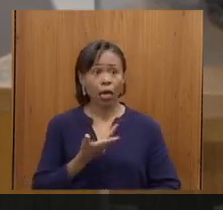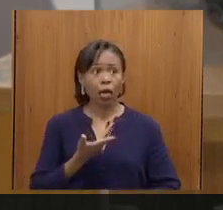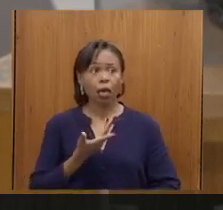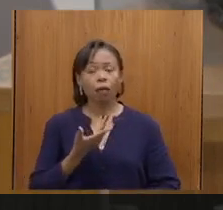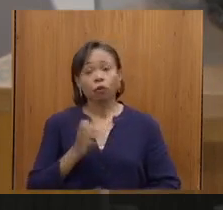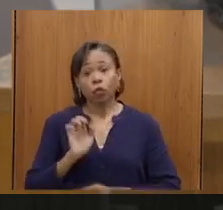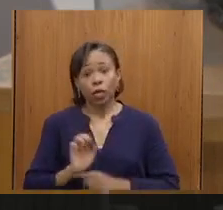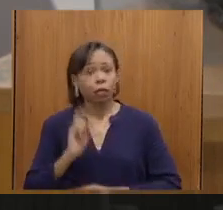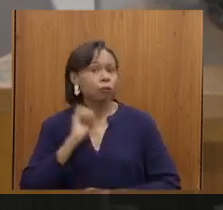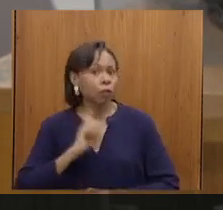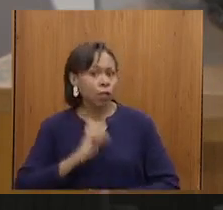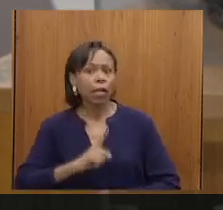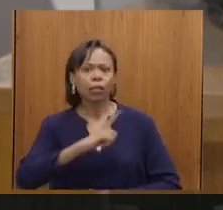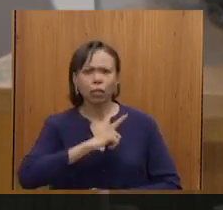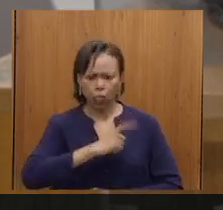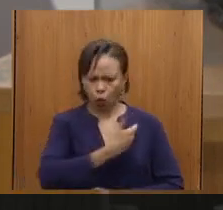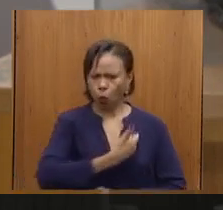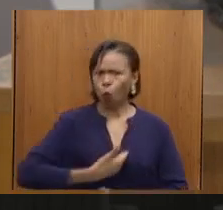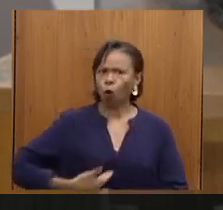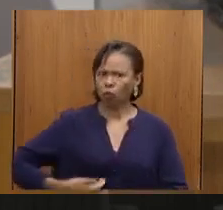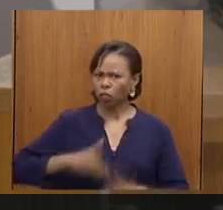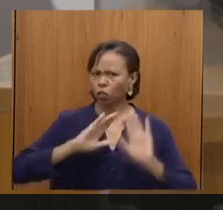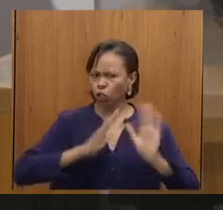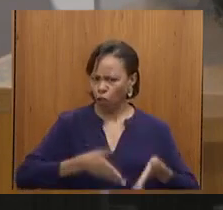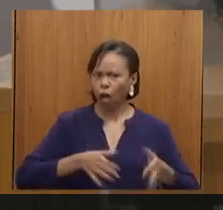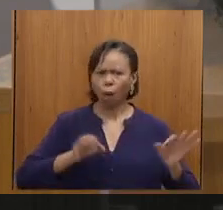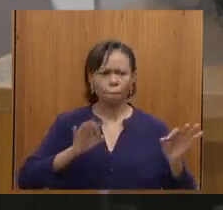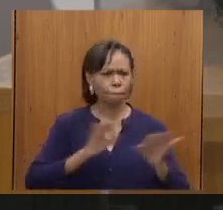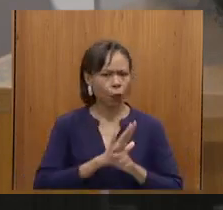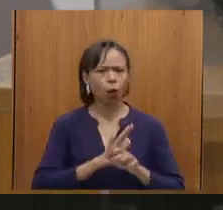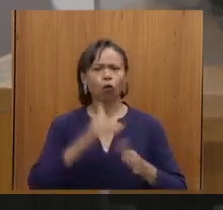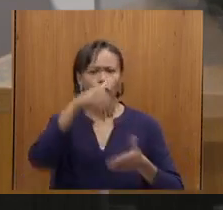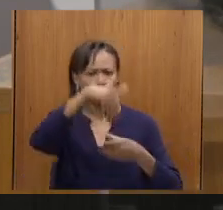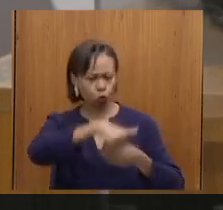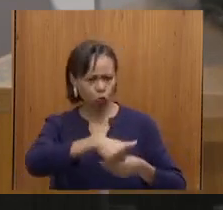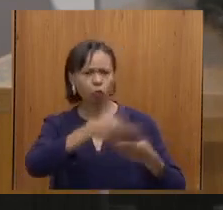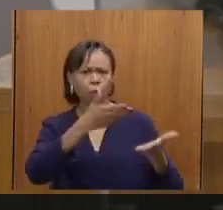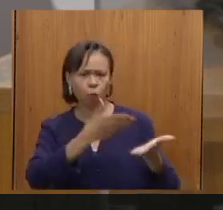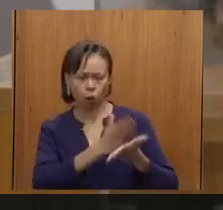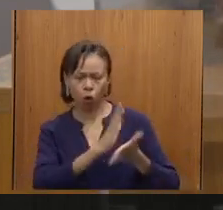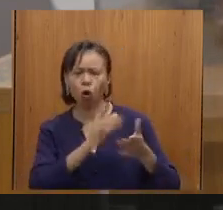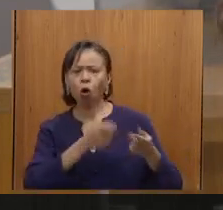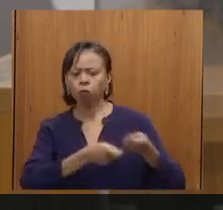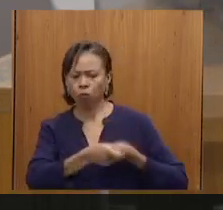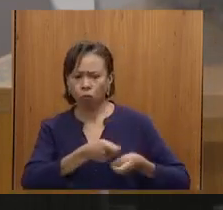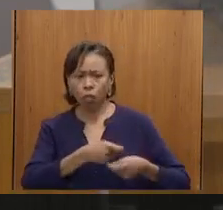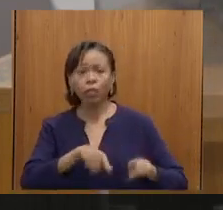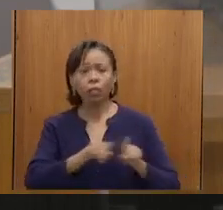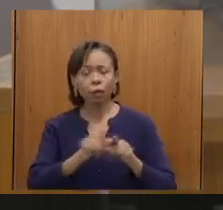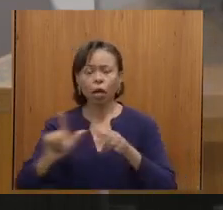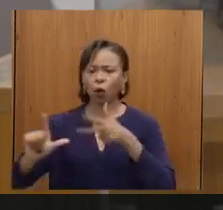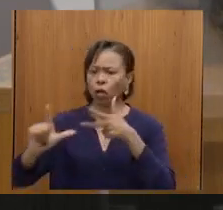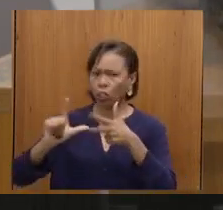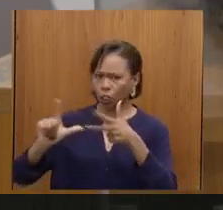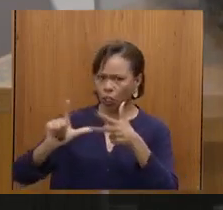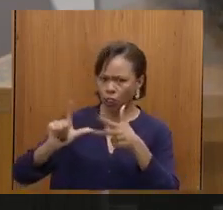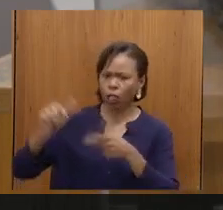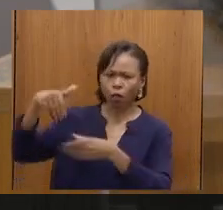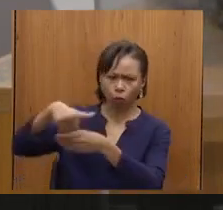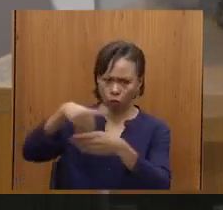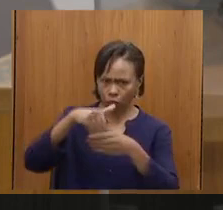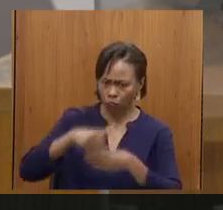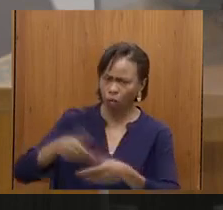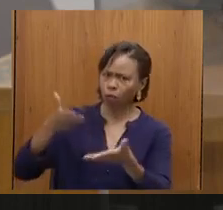governo muito bem constituído, eleito legitimamente, assim como o seu poder legislativo, também constituído,